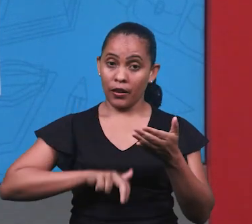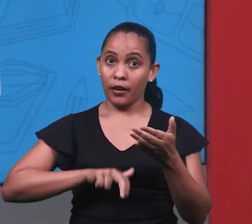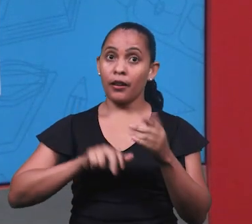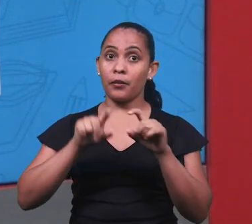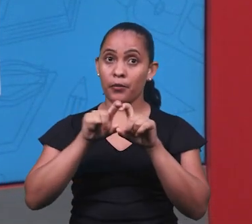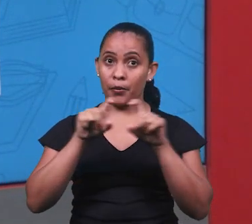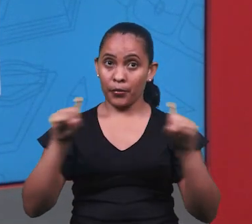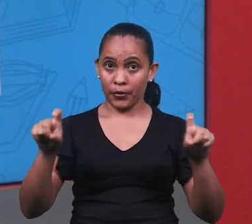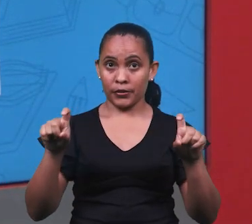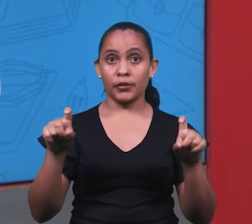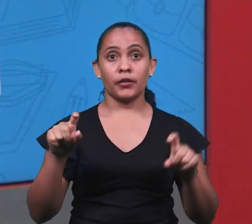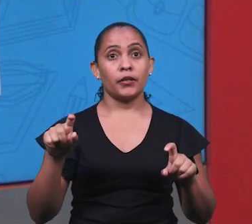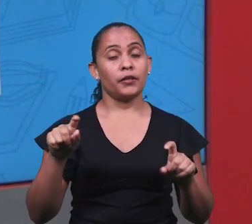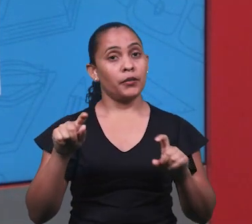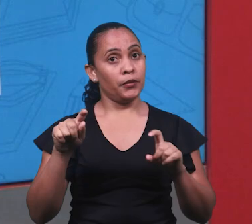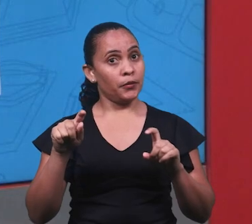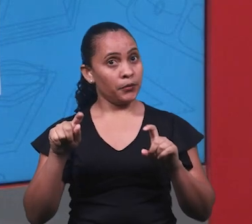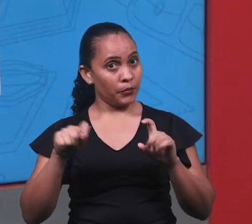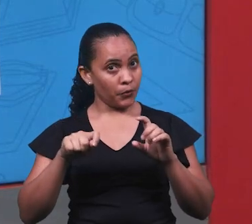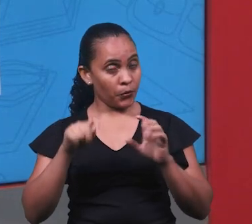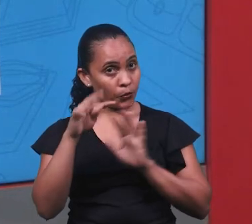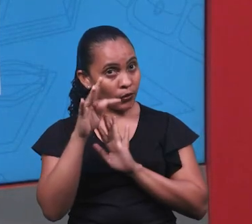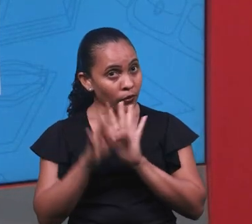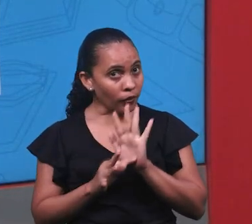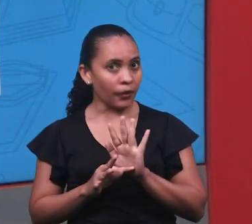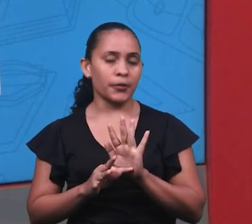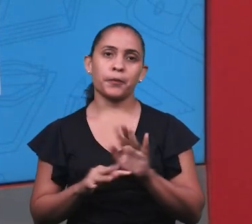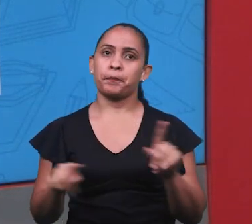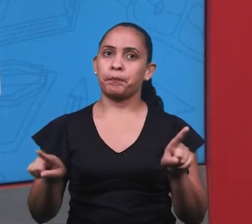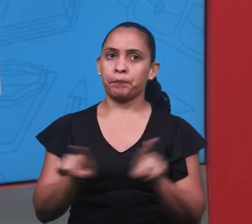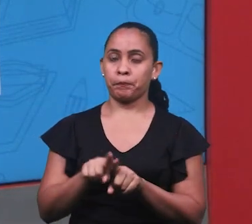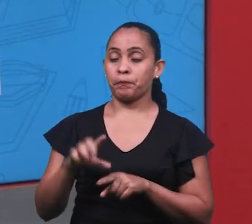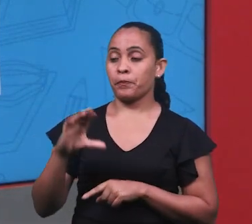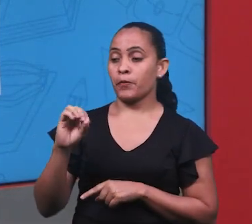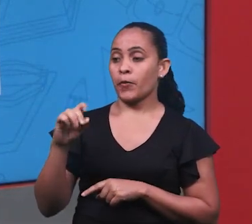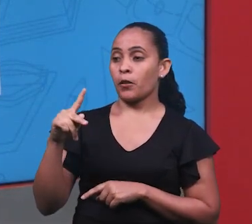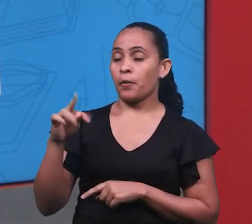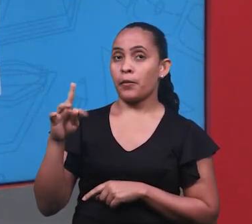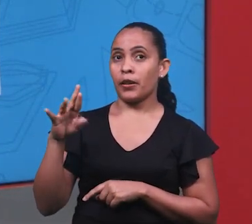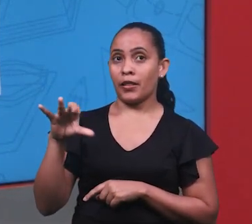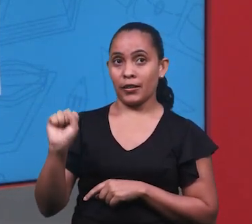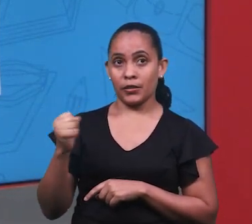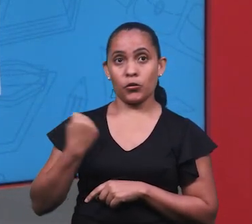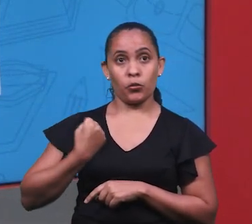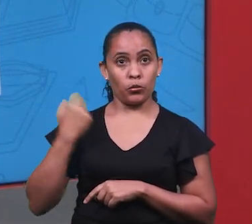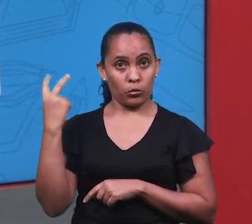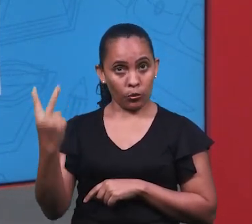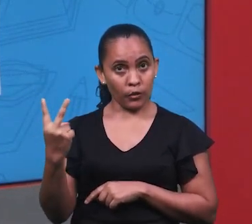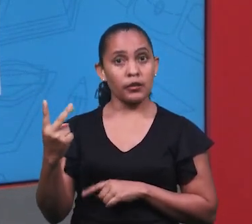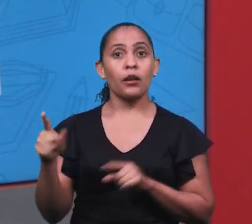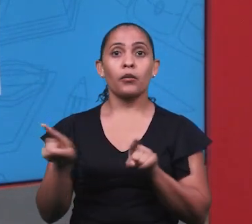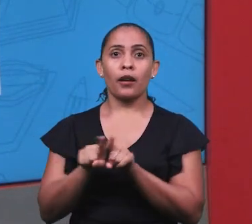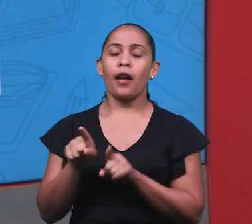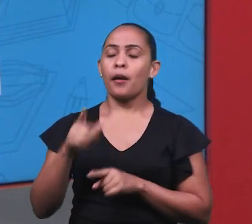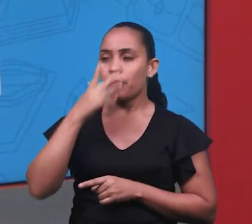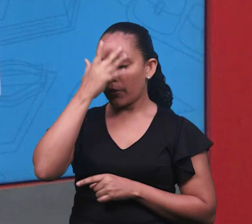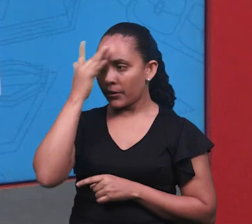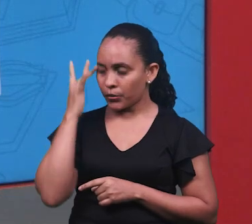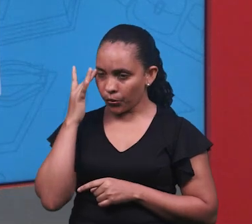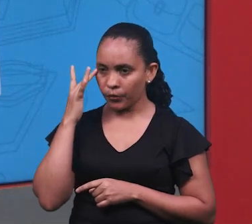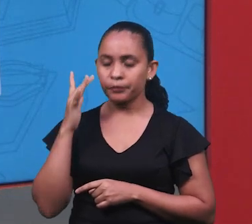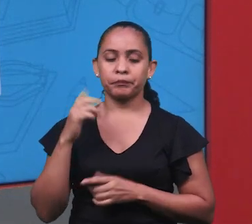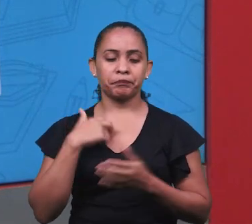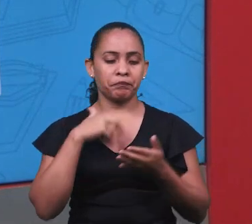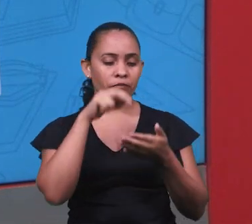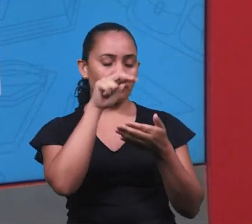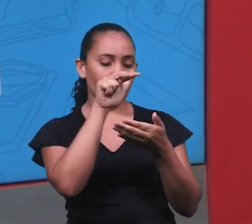comentei com vocês no vídeo lá da competência 2. A competência 2 também avalia a competência leitora. É a capacidade do